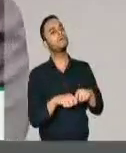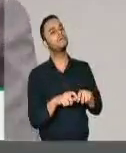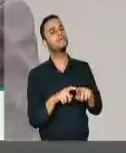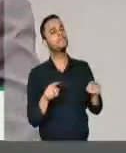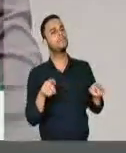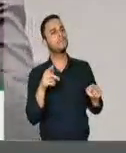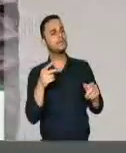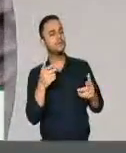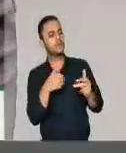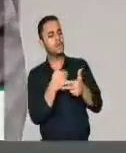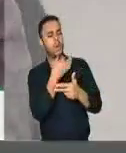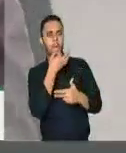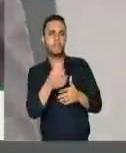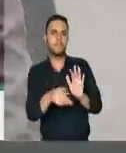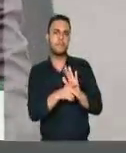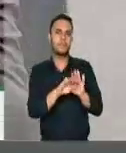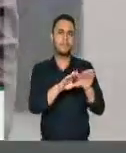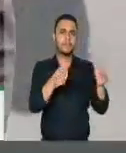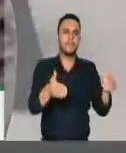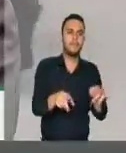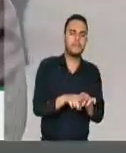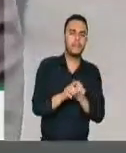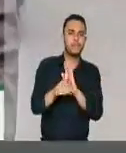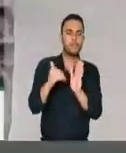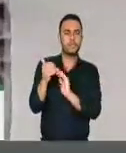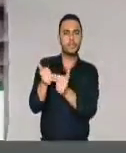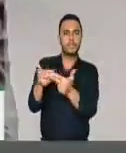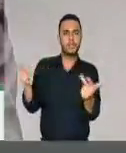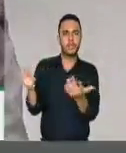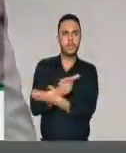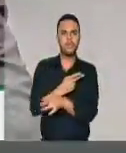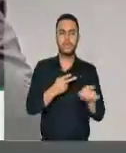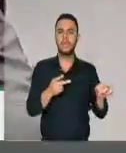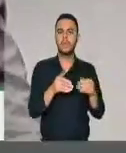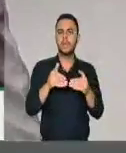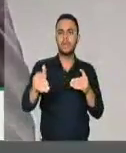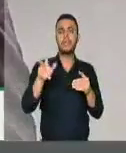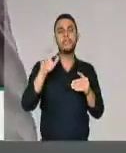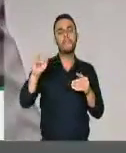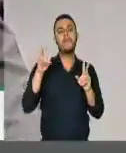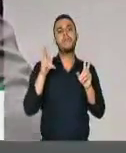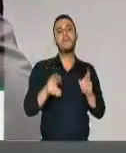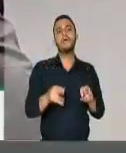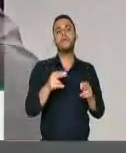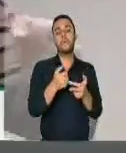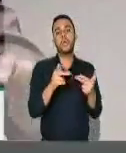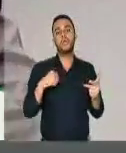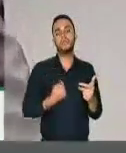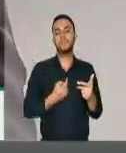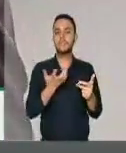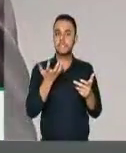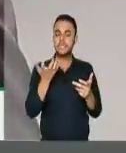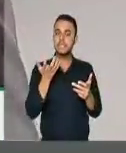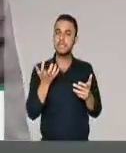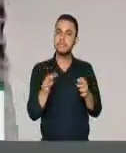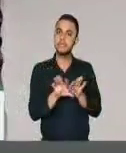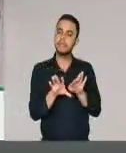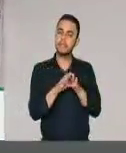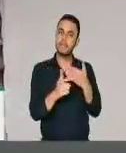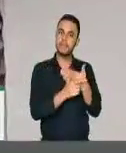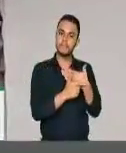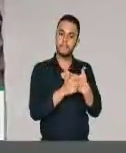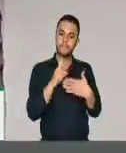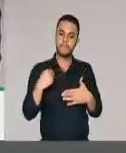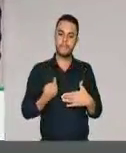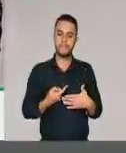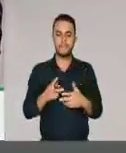encaminhamento inusitado e tudo que está prosseguindo dessa ação vai ditar aquilo que nós queremos e o papel que desempenharemos.